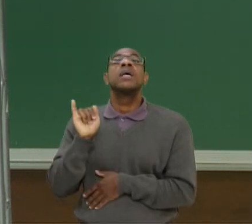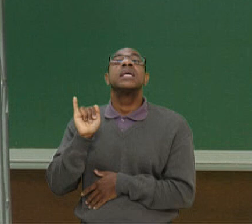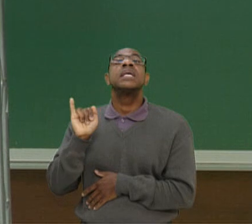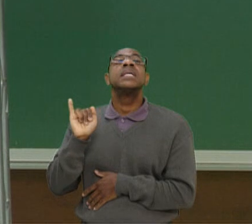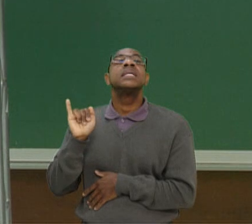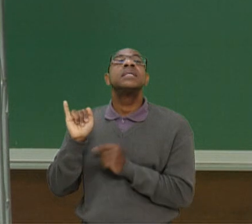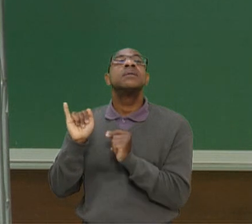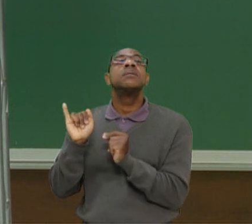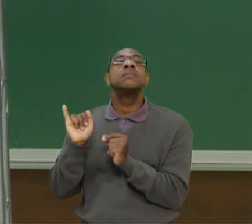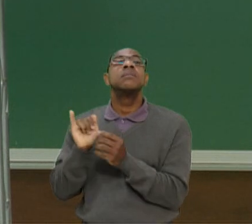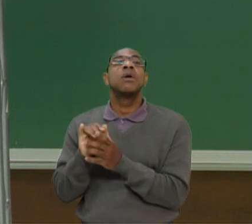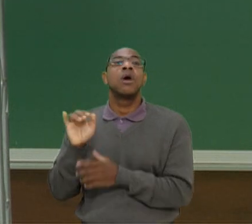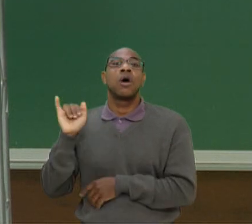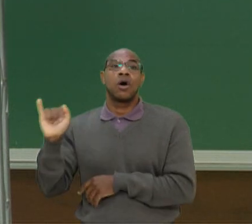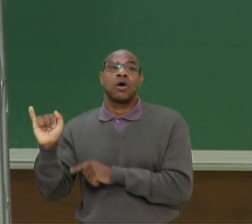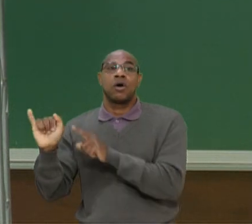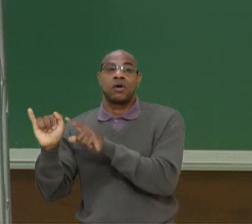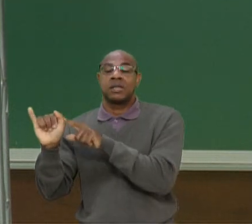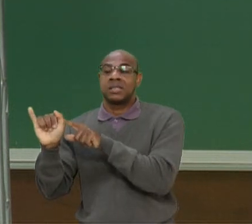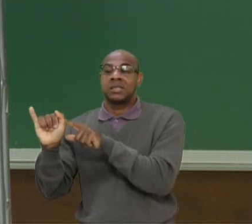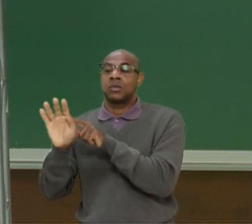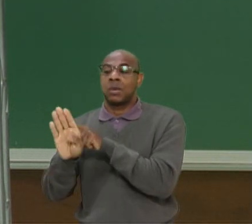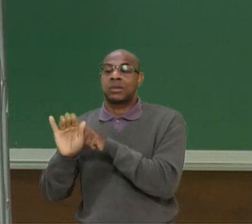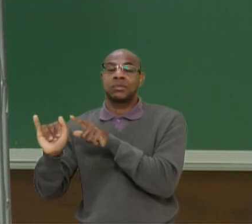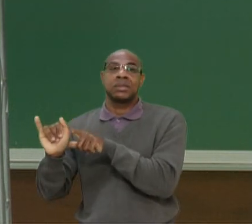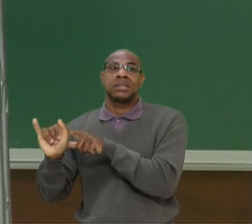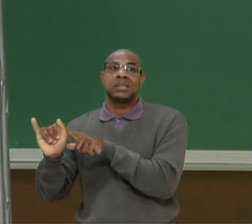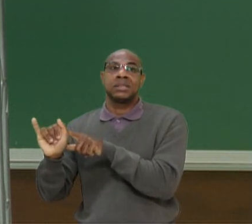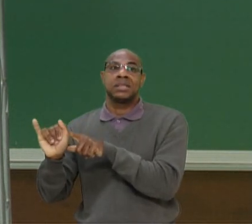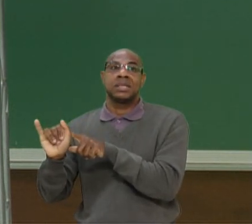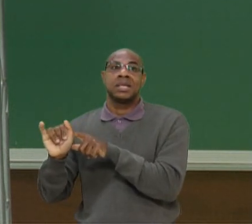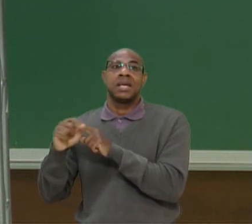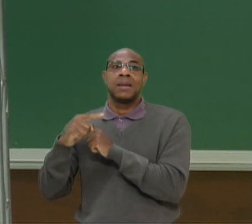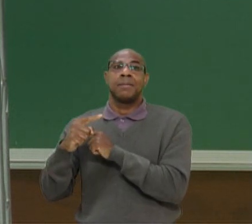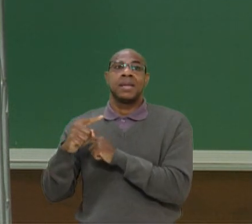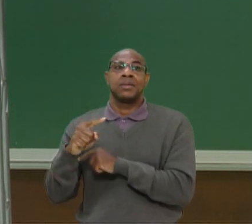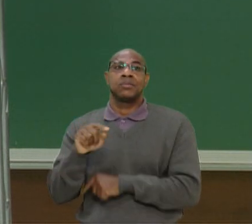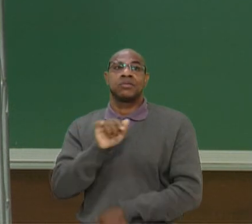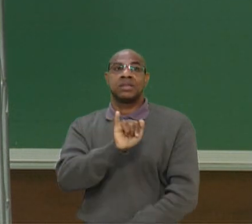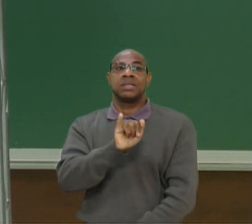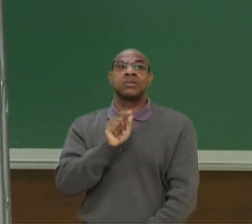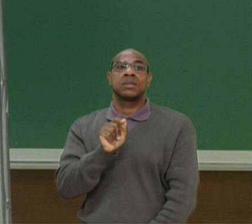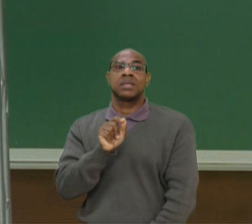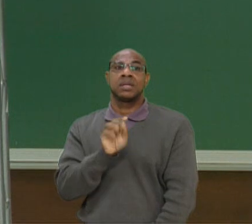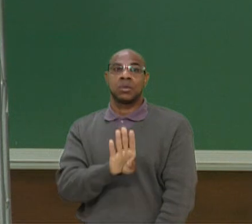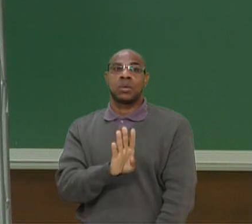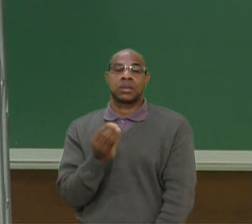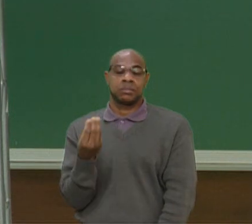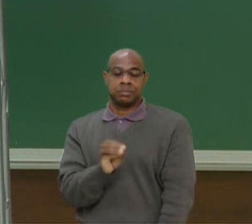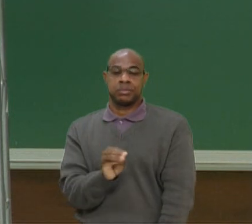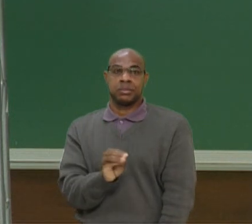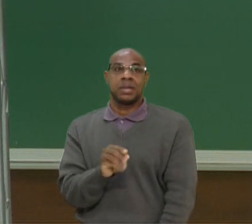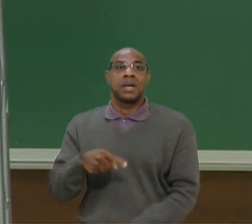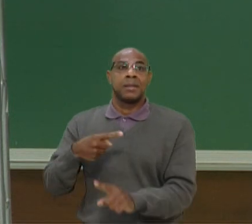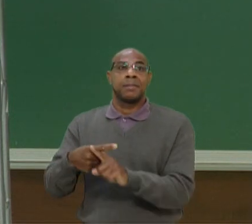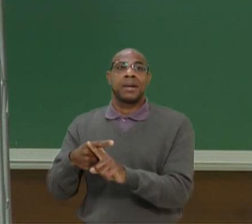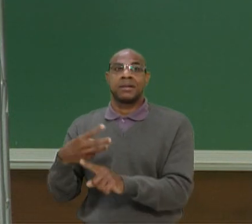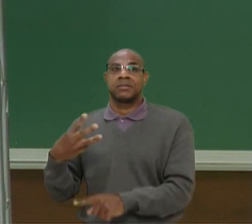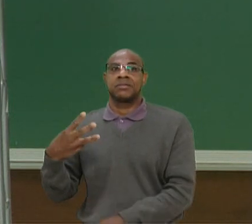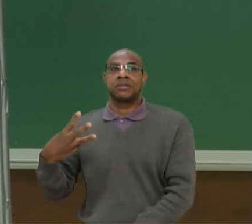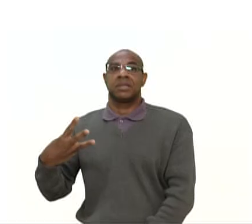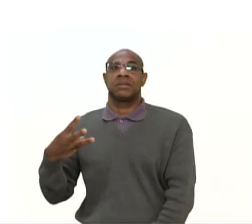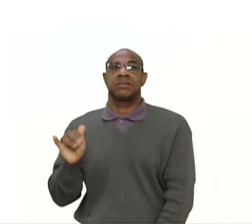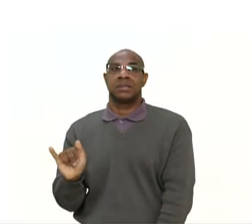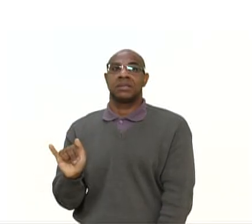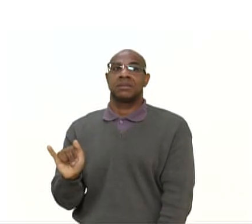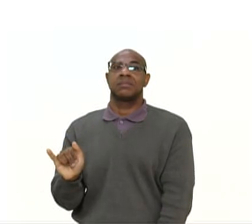4i positivo menos i vai dar 3i positivo. Portanto, ficamos com o